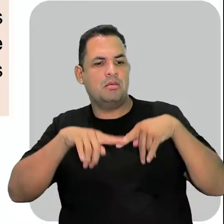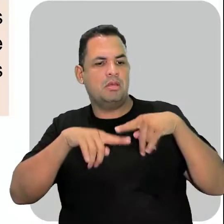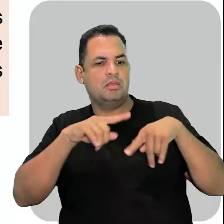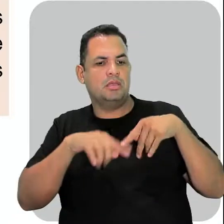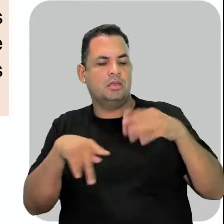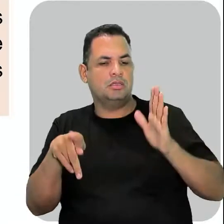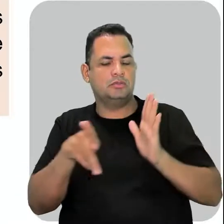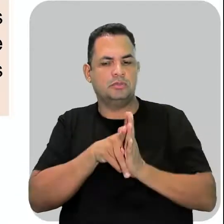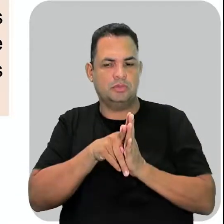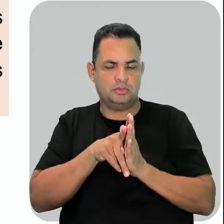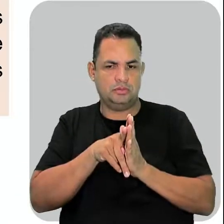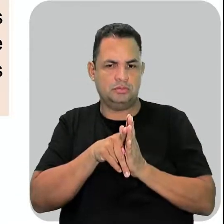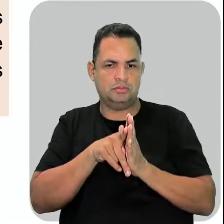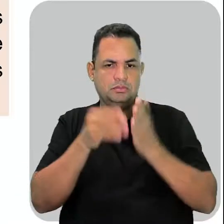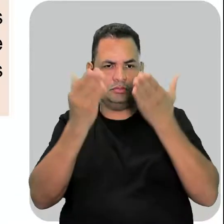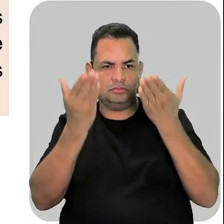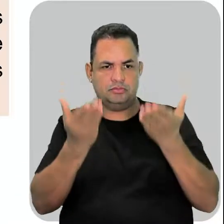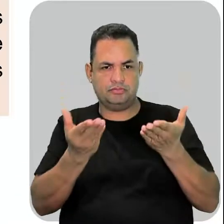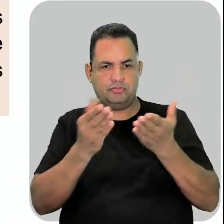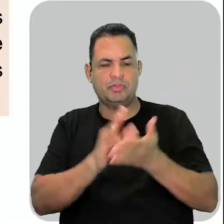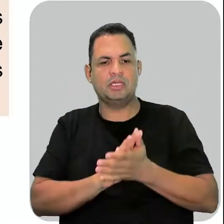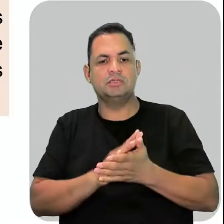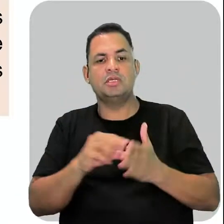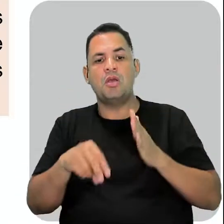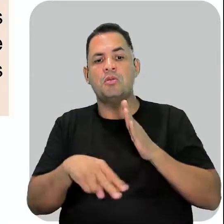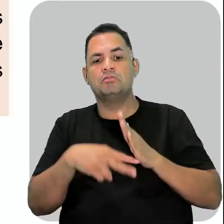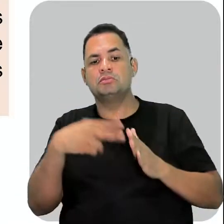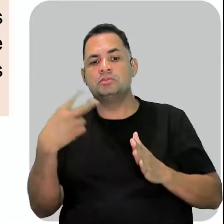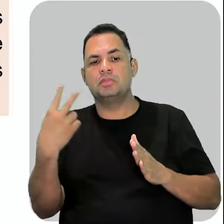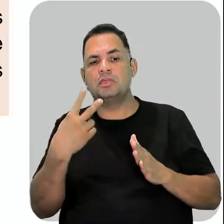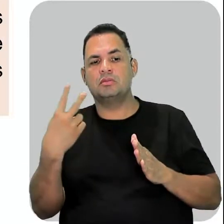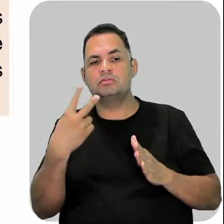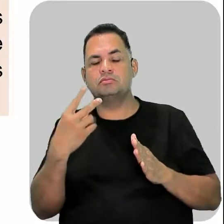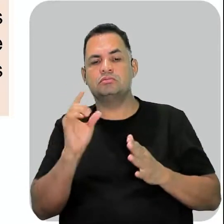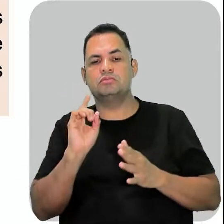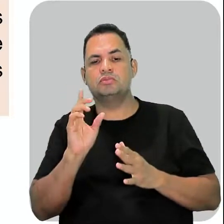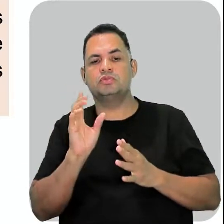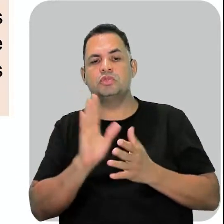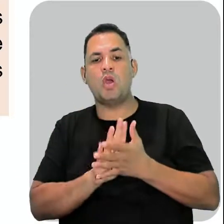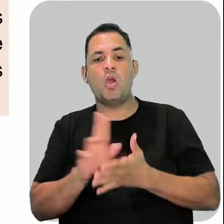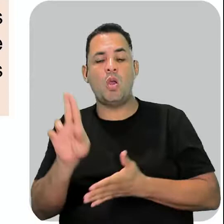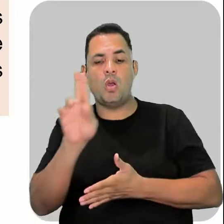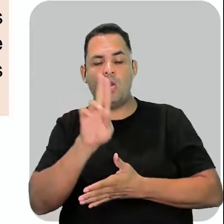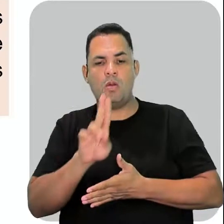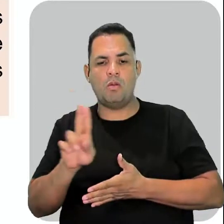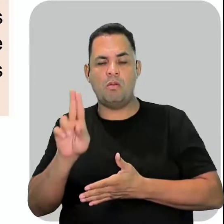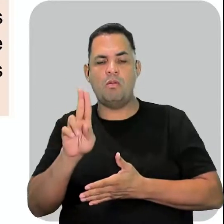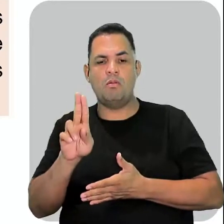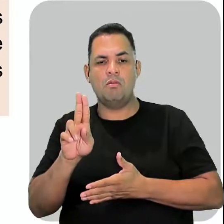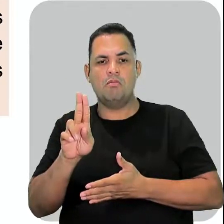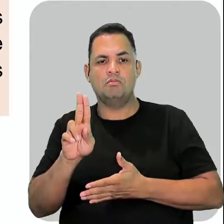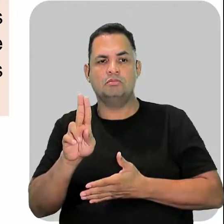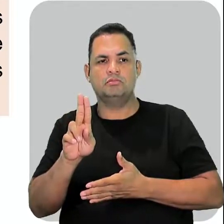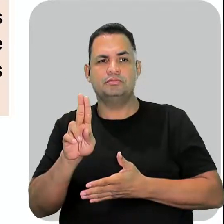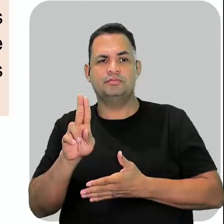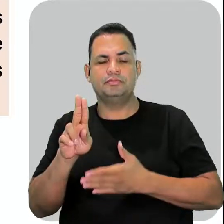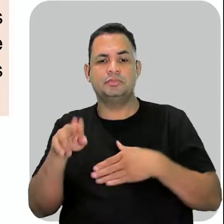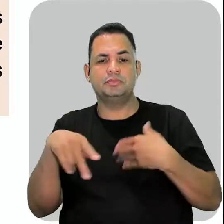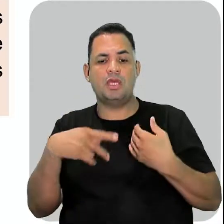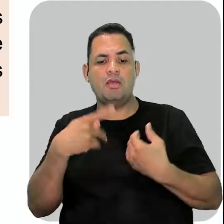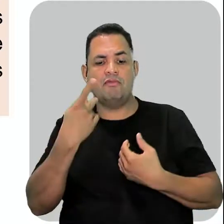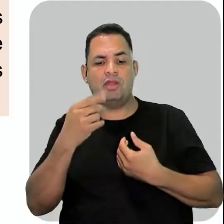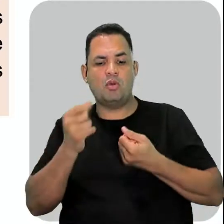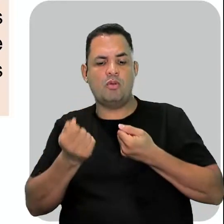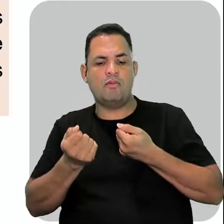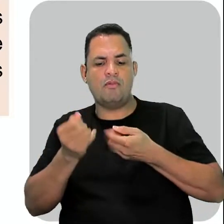específicos. Esses aqui são ditos secundários porque a gente só iria utilizar, isso eu falo na produção de